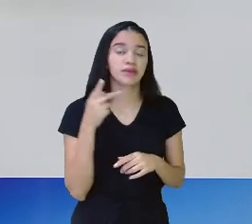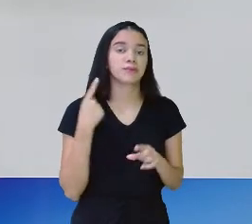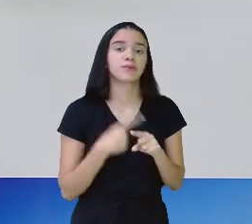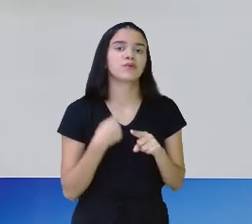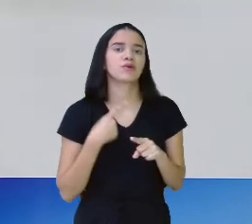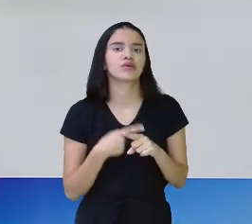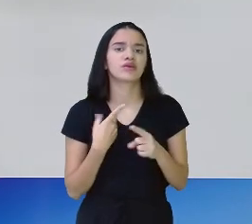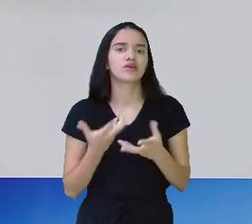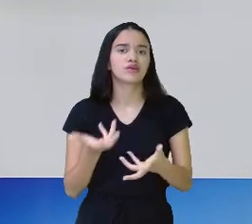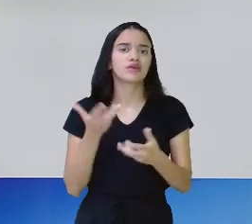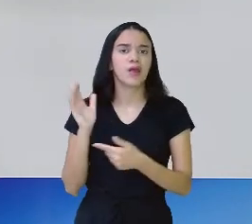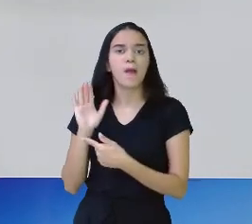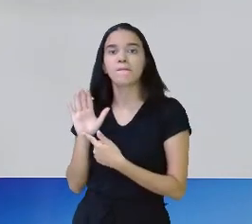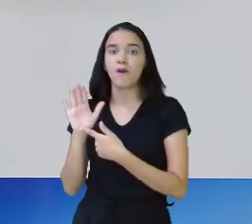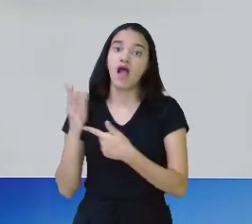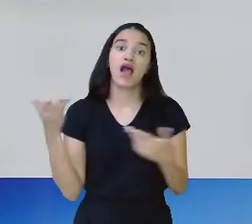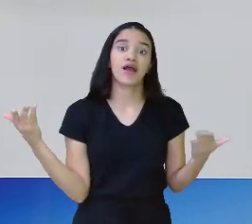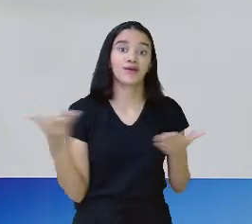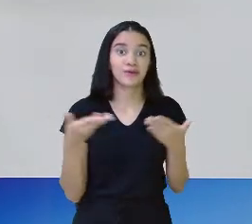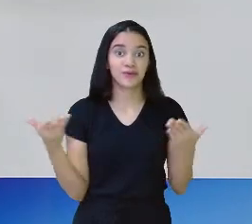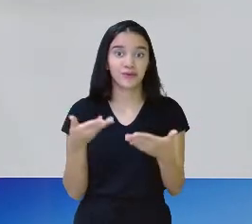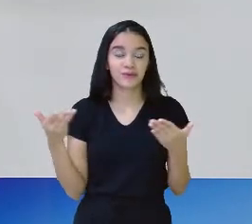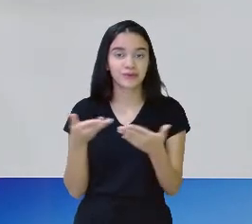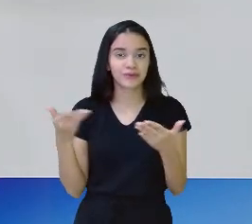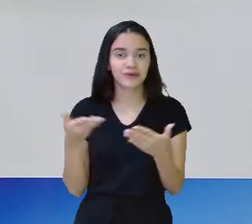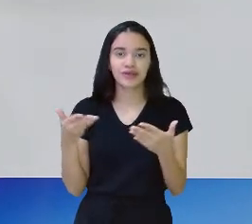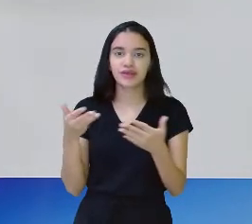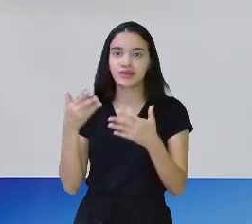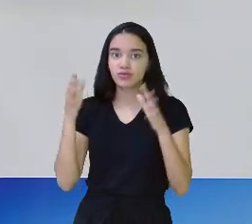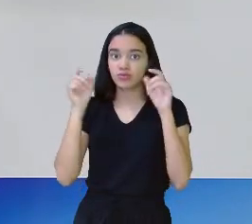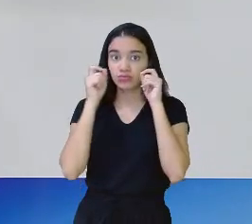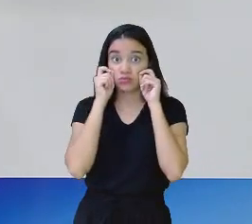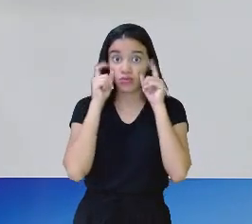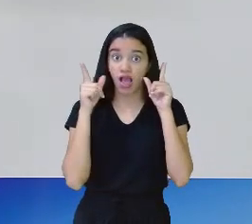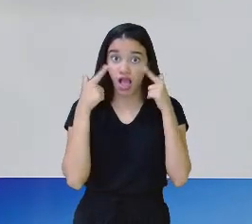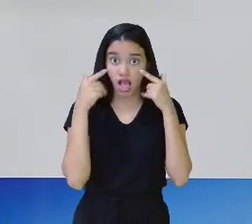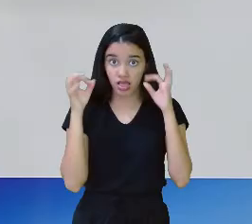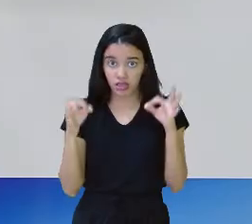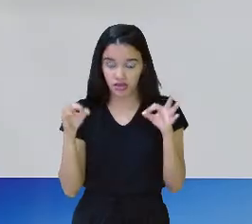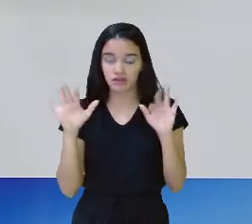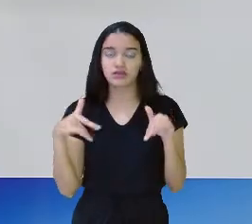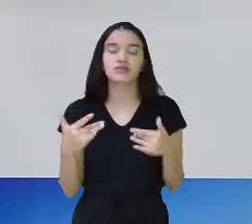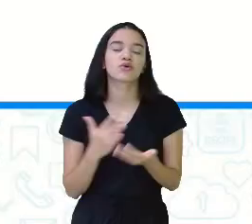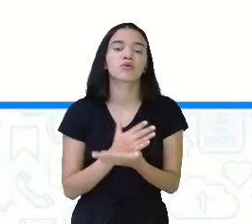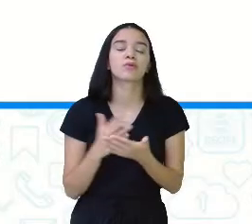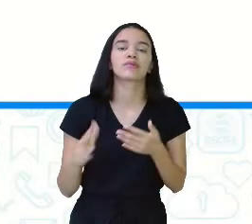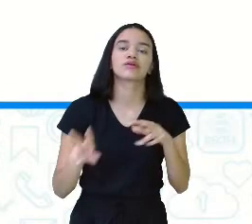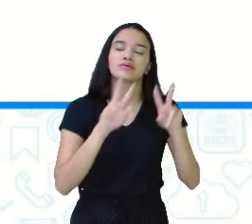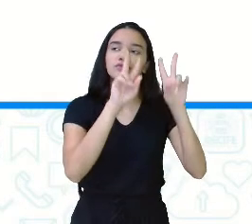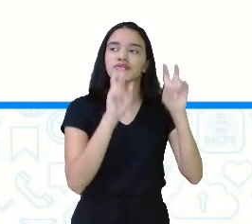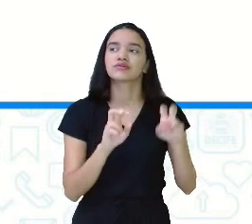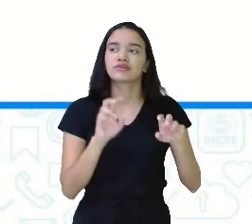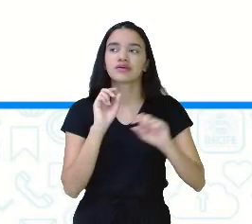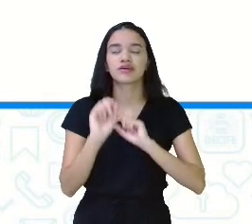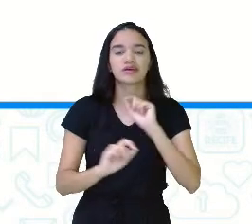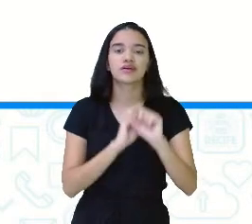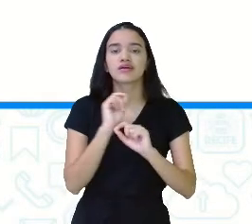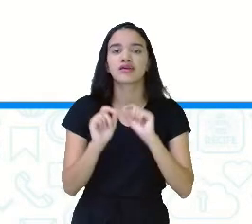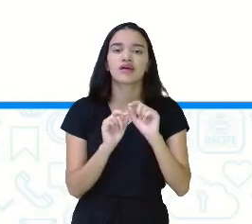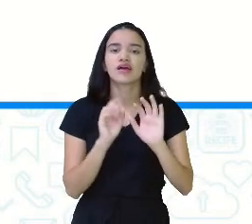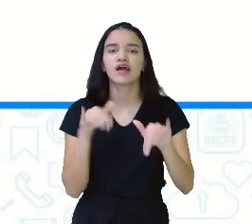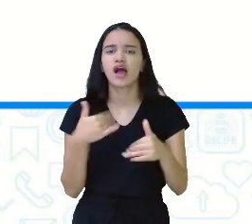queria apresentar ele para vocês agora e chamar a atenção. Começando pelo título. O título diz o